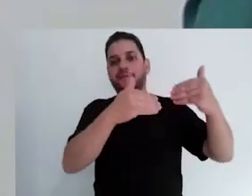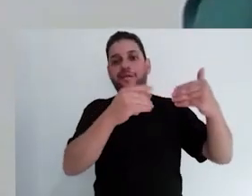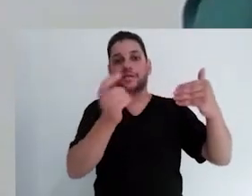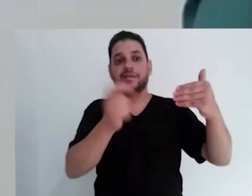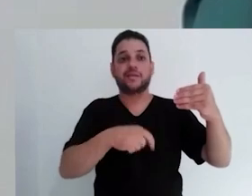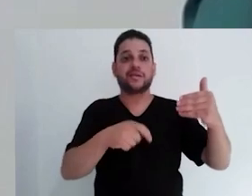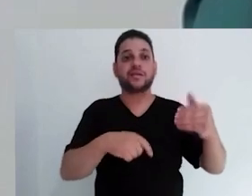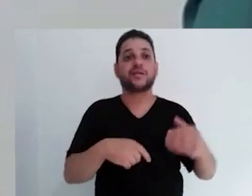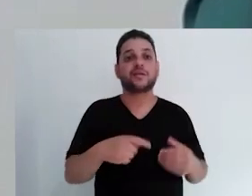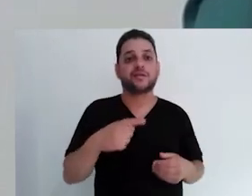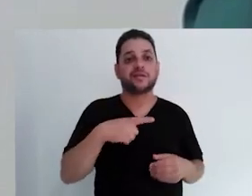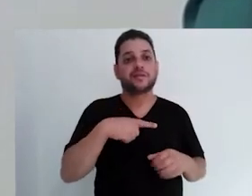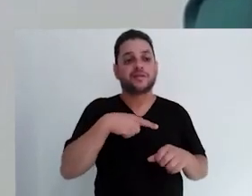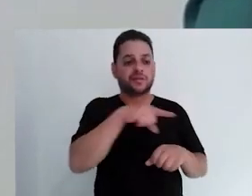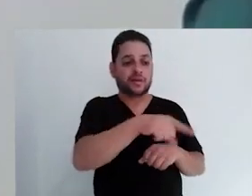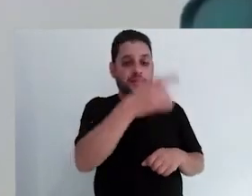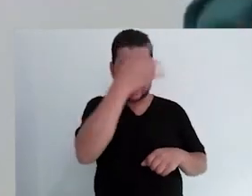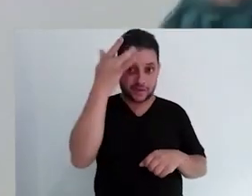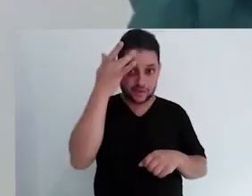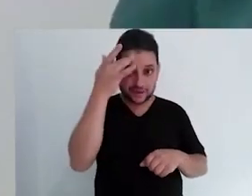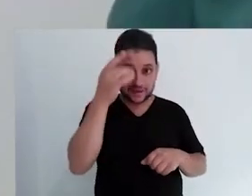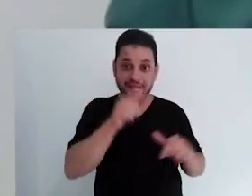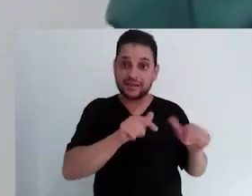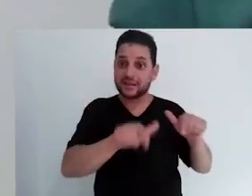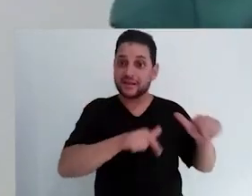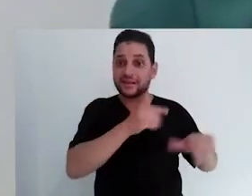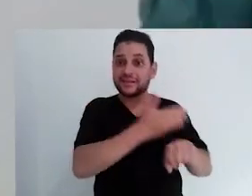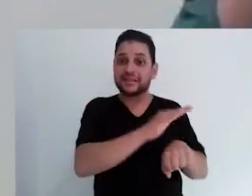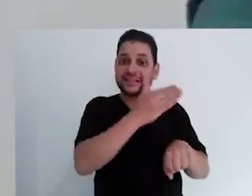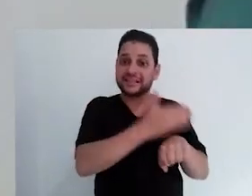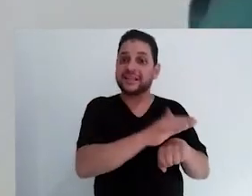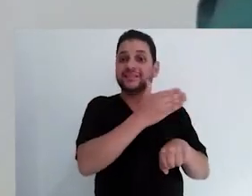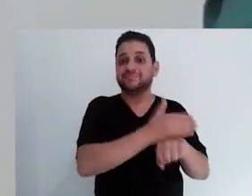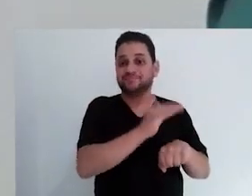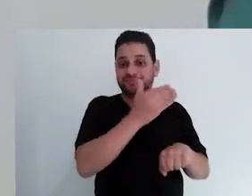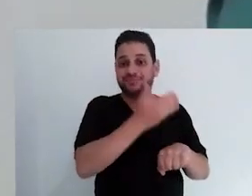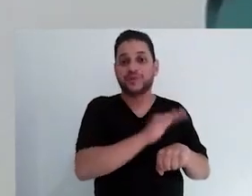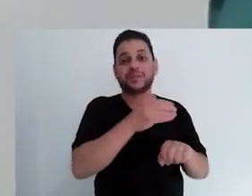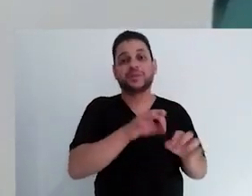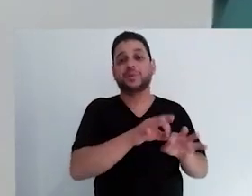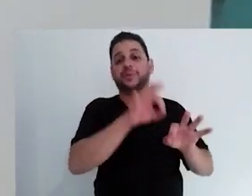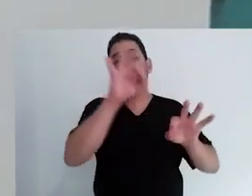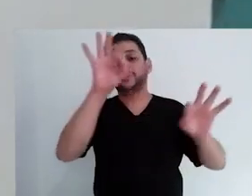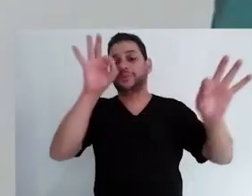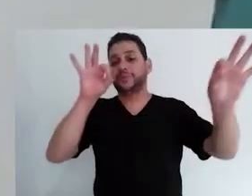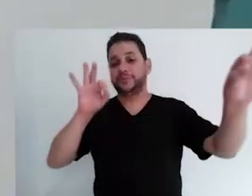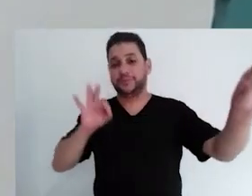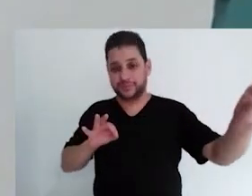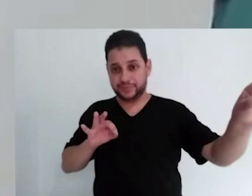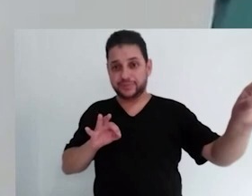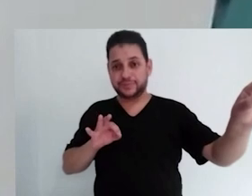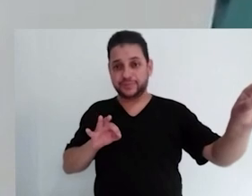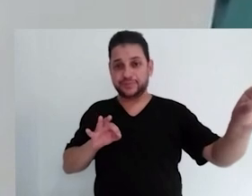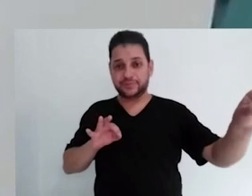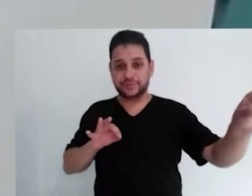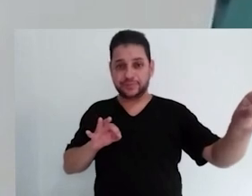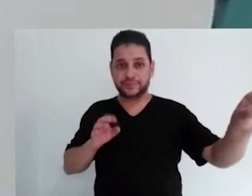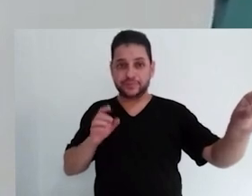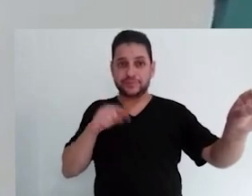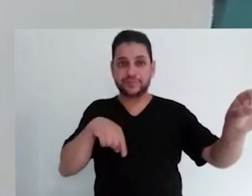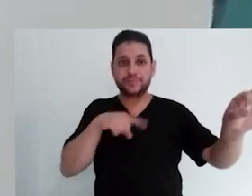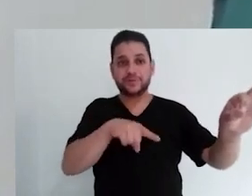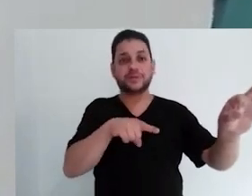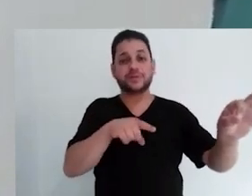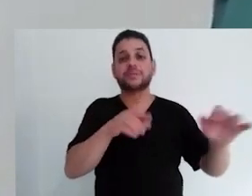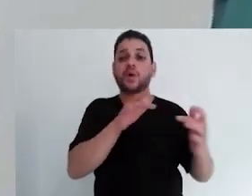justamente no treinamento desses servidores. A distância física, ela acaba reduzindo um pouco o